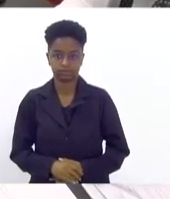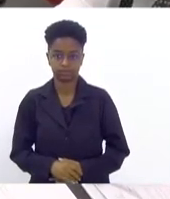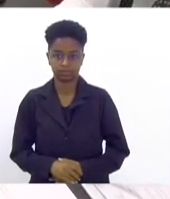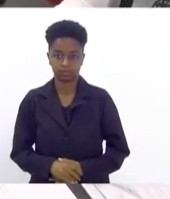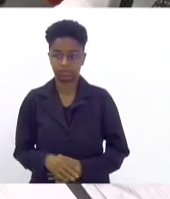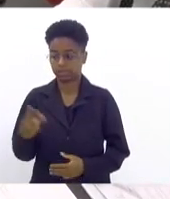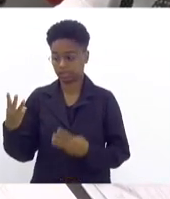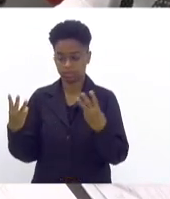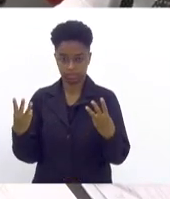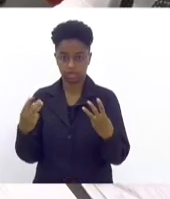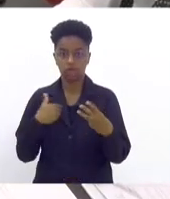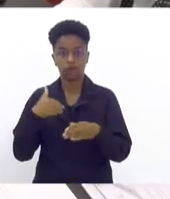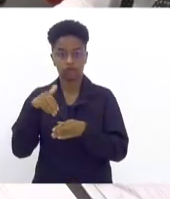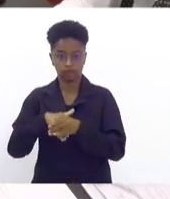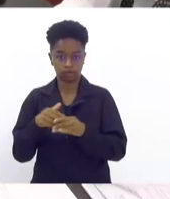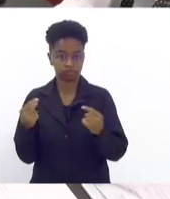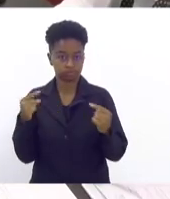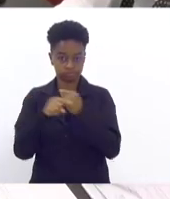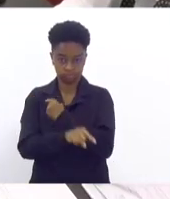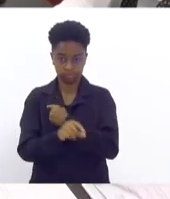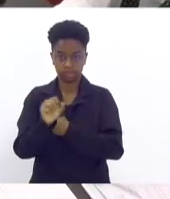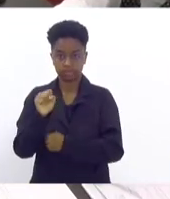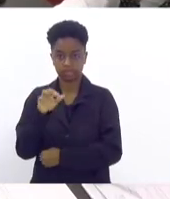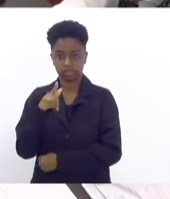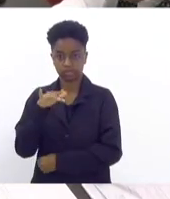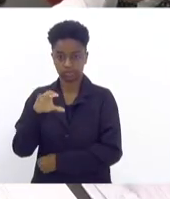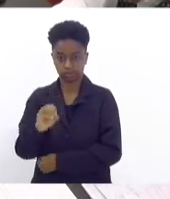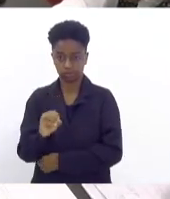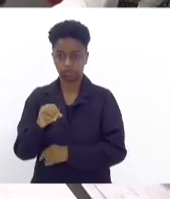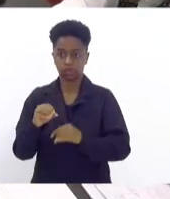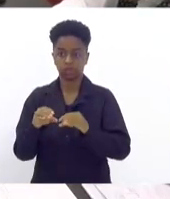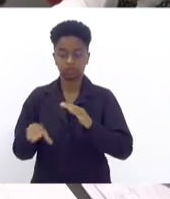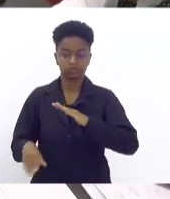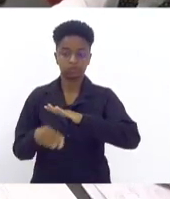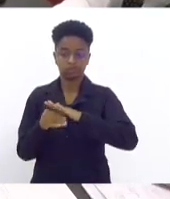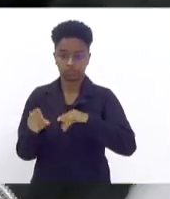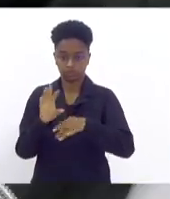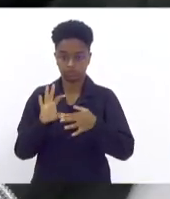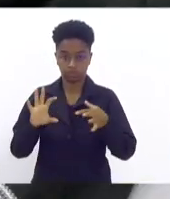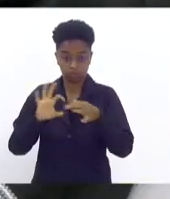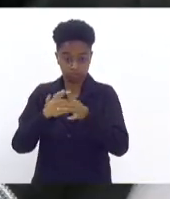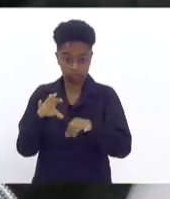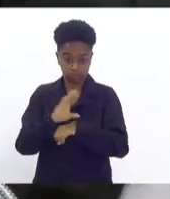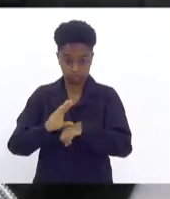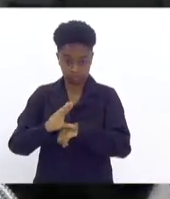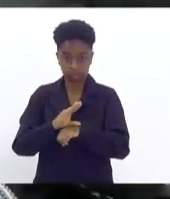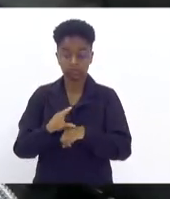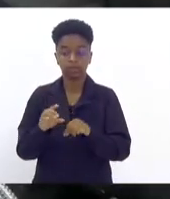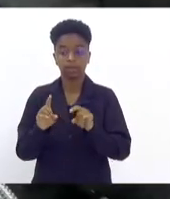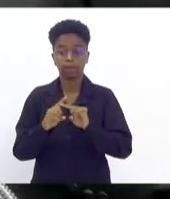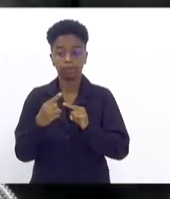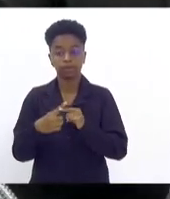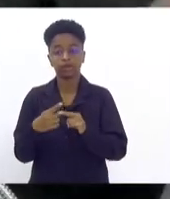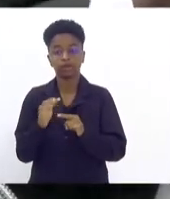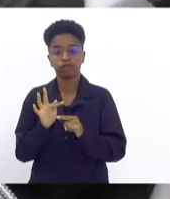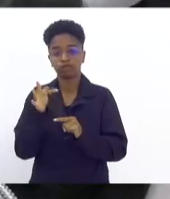3-3, eu voto com o voto divergente, deputado doutor Serginho, pela constitucionalidade com emenda, justamente por criar eventual despesa ao Poder Executivo, preservar o